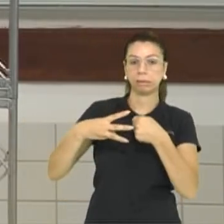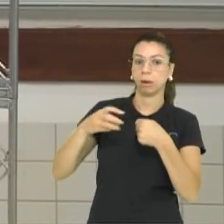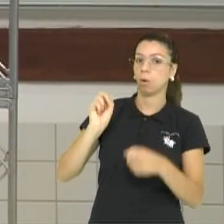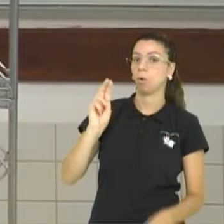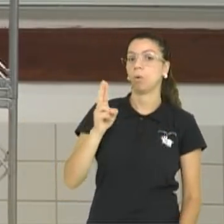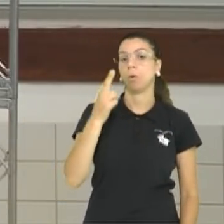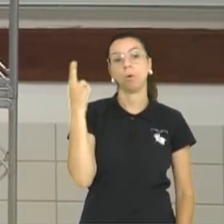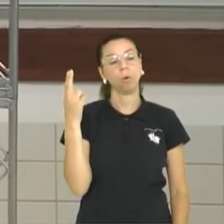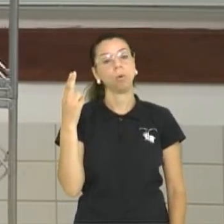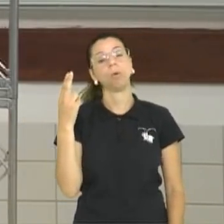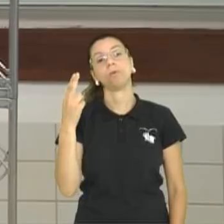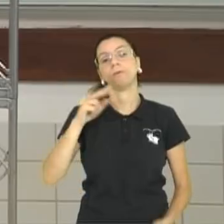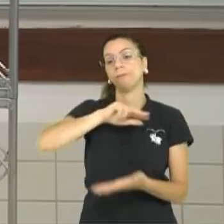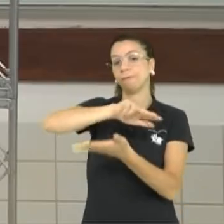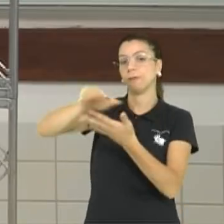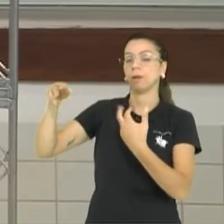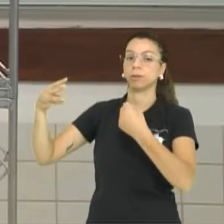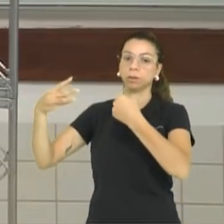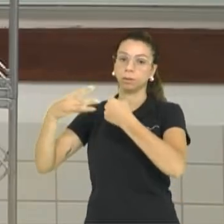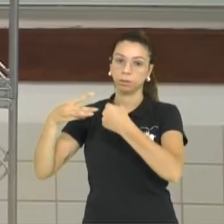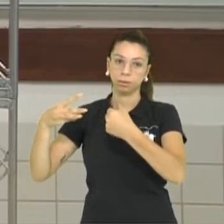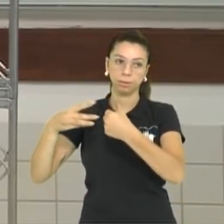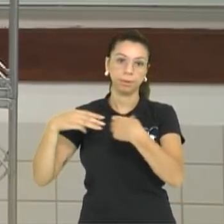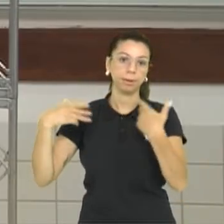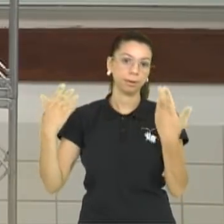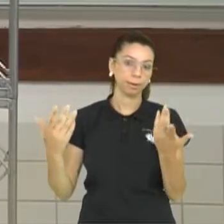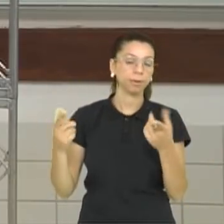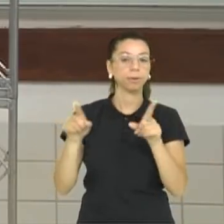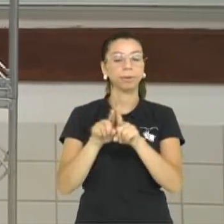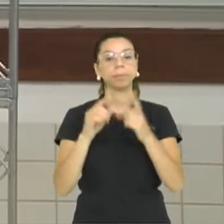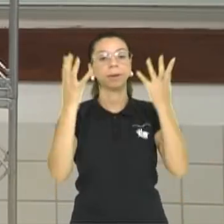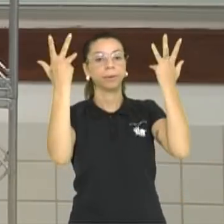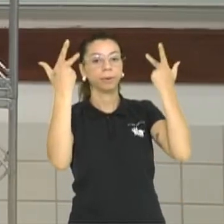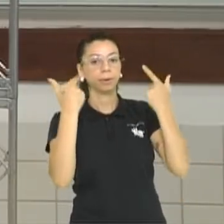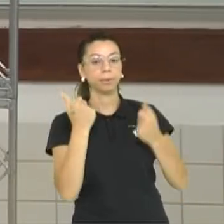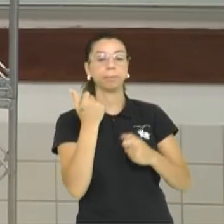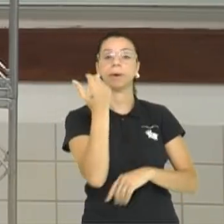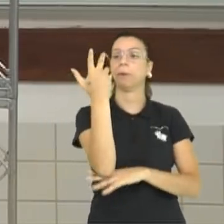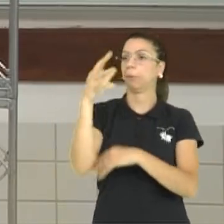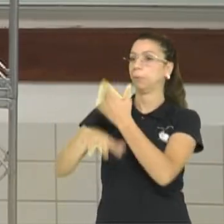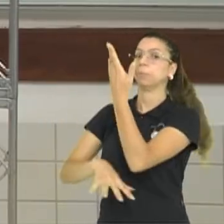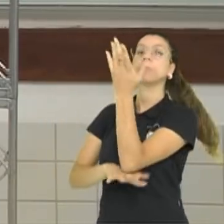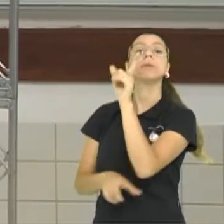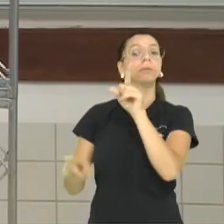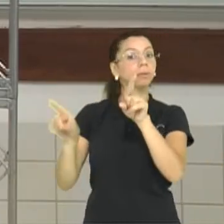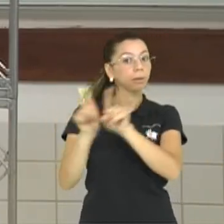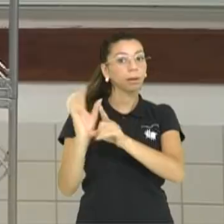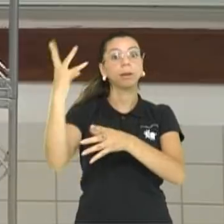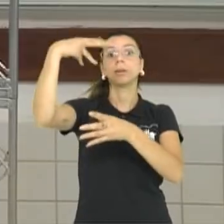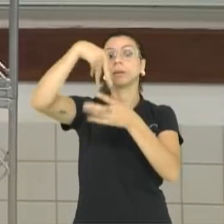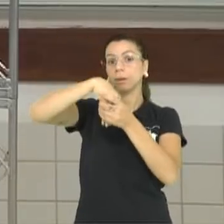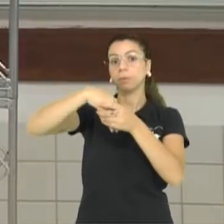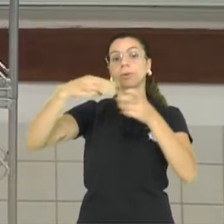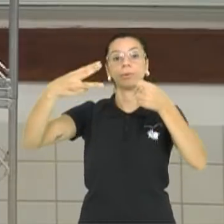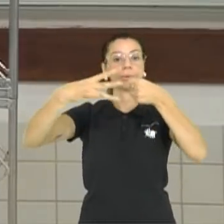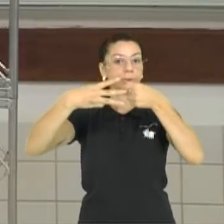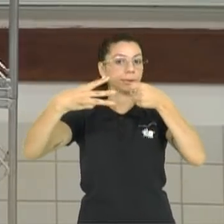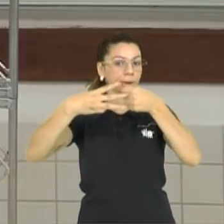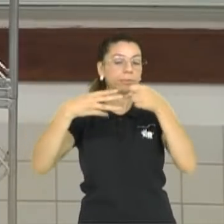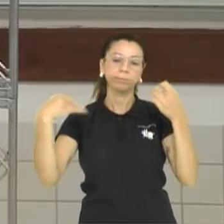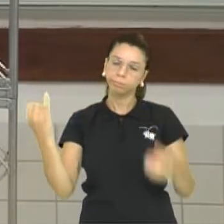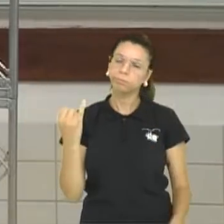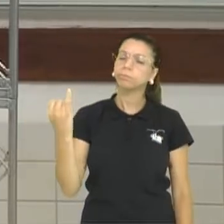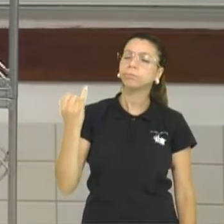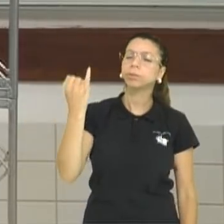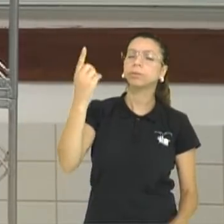mais pluri ou multicelular. Animais ou vegetais possuem células. Viu como é